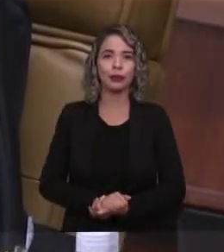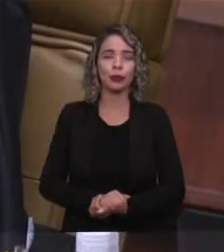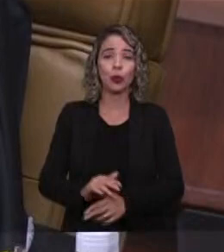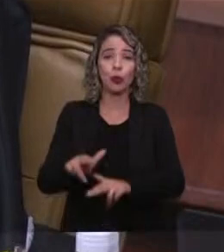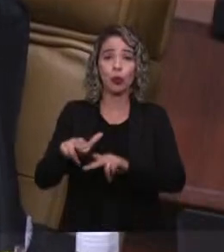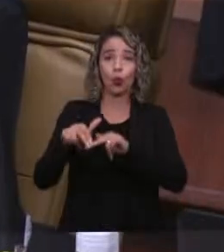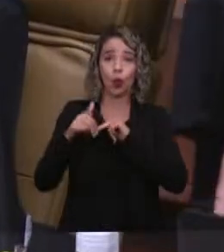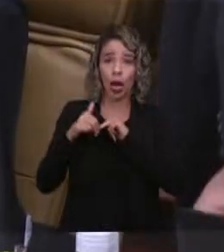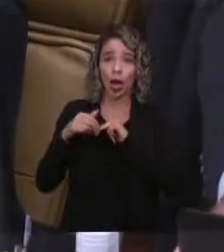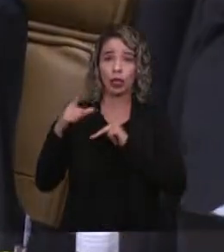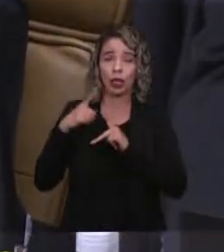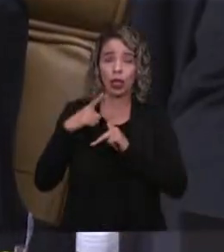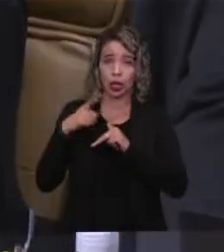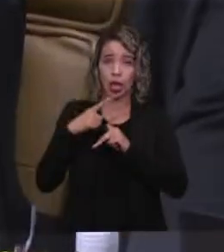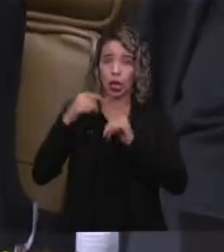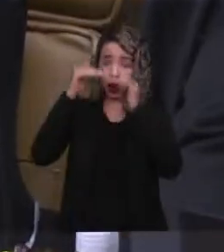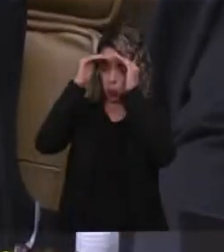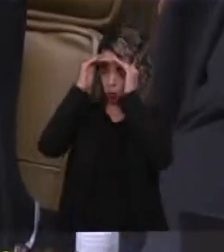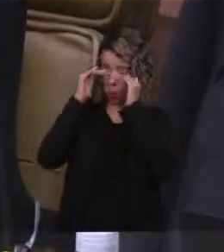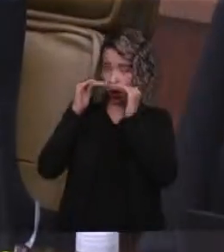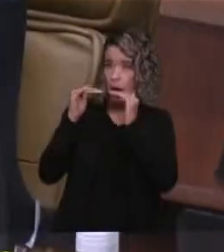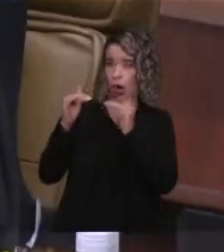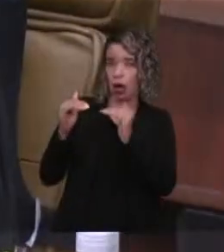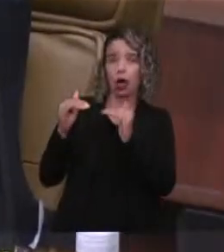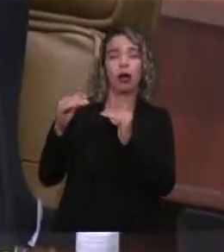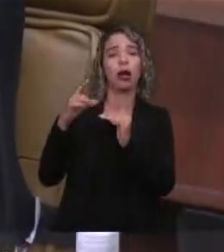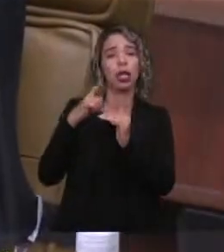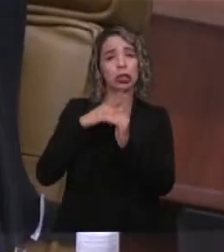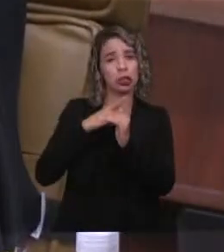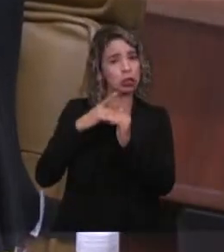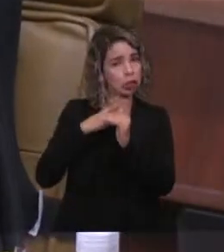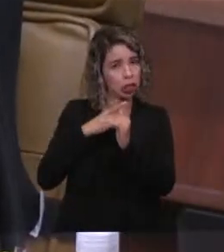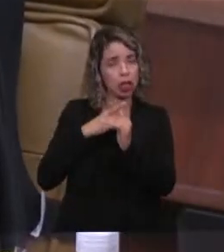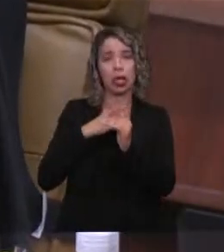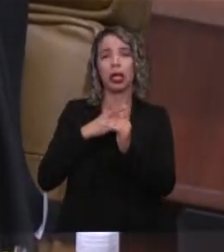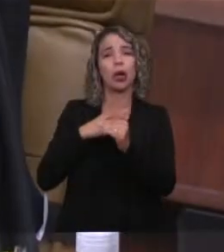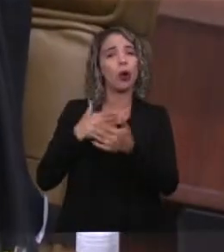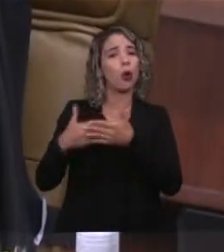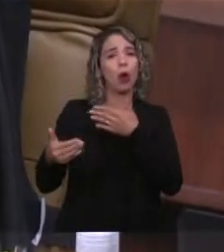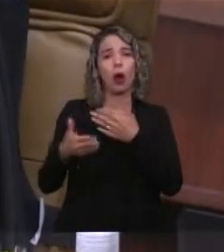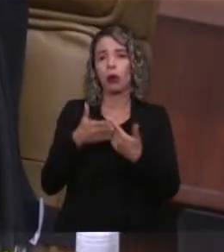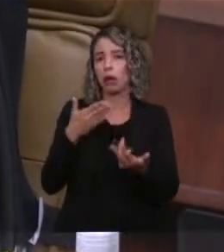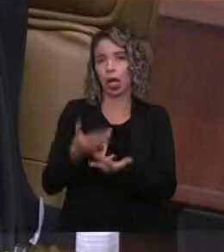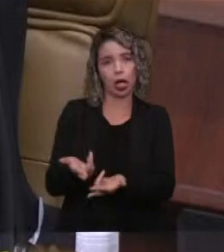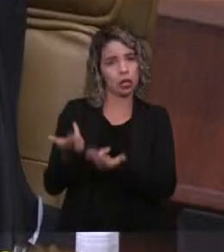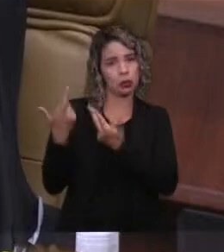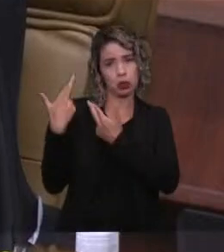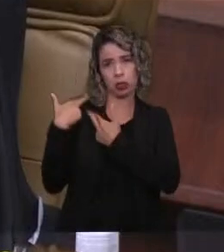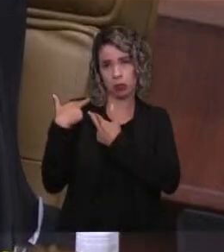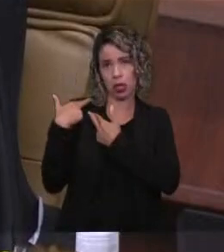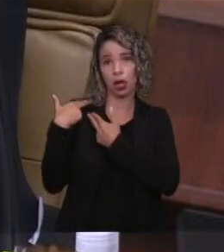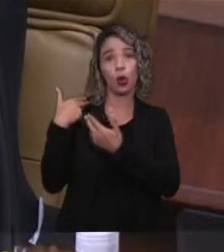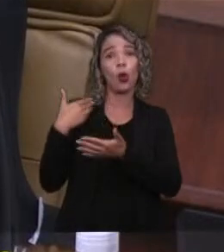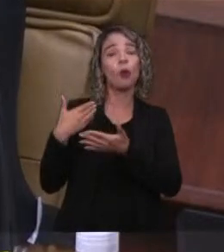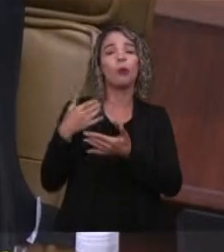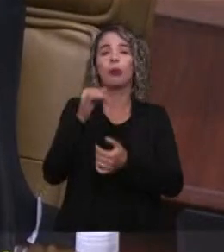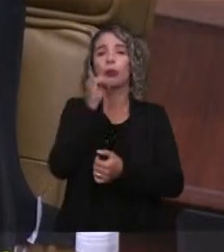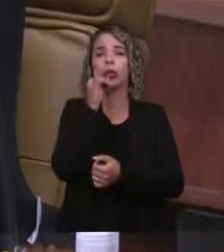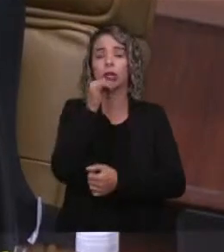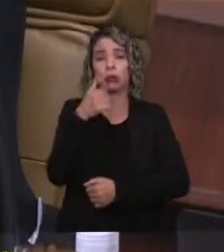infração de dever funcional. Qualquer, na minha visão, qualquer servidor público infringiria por si só